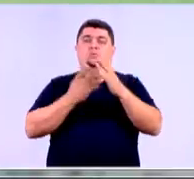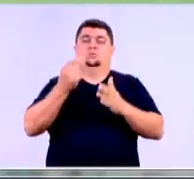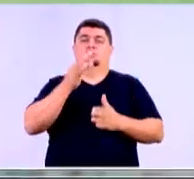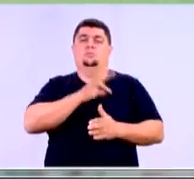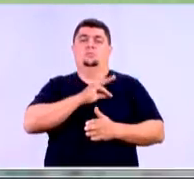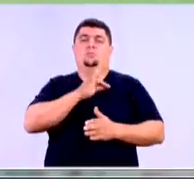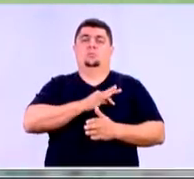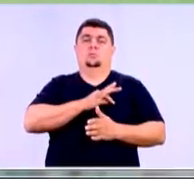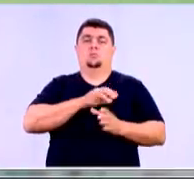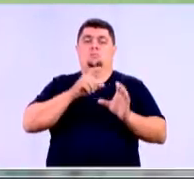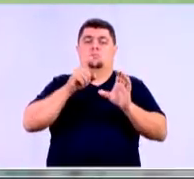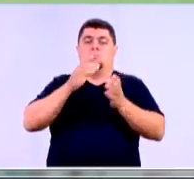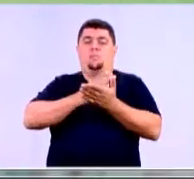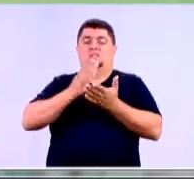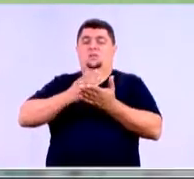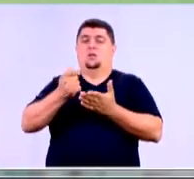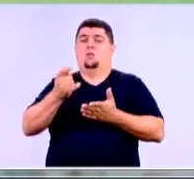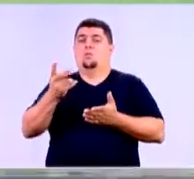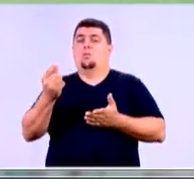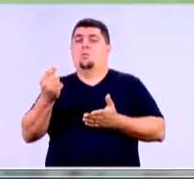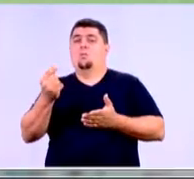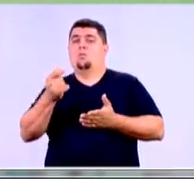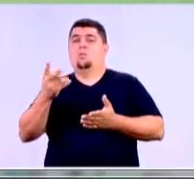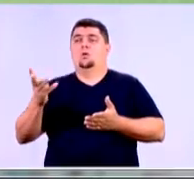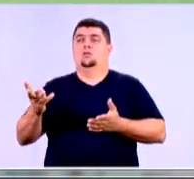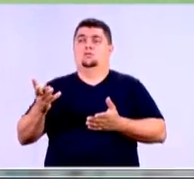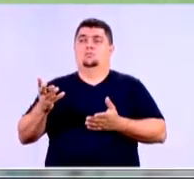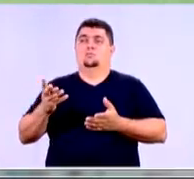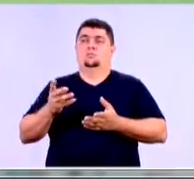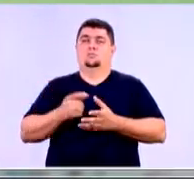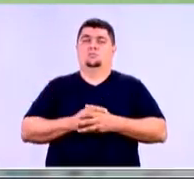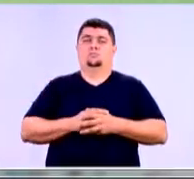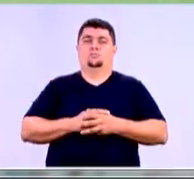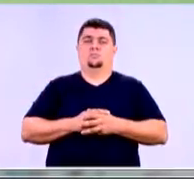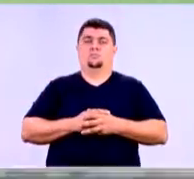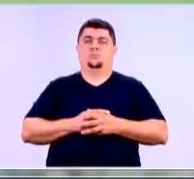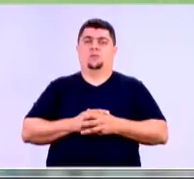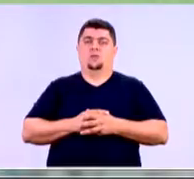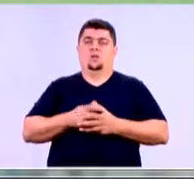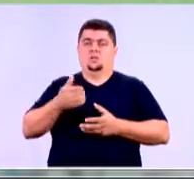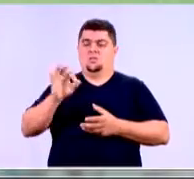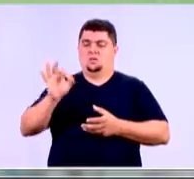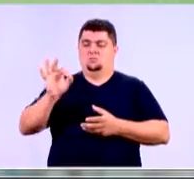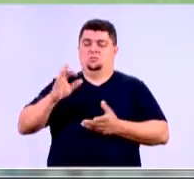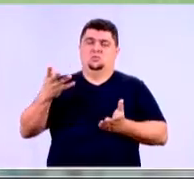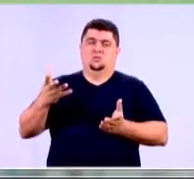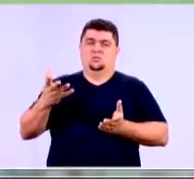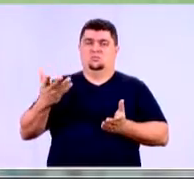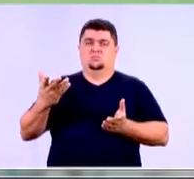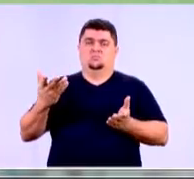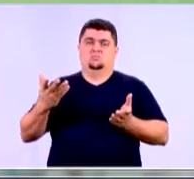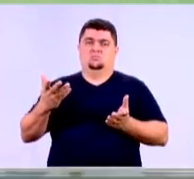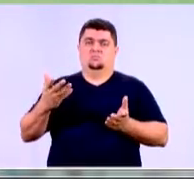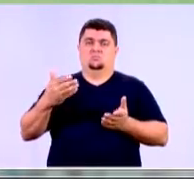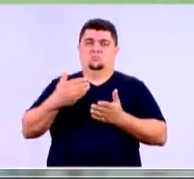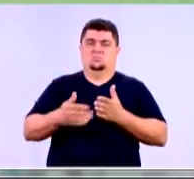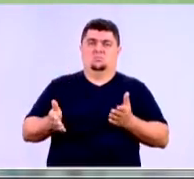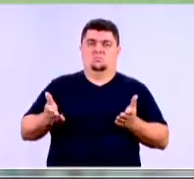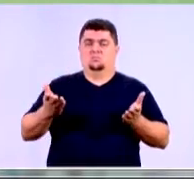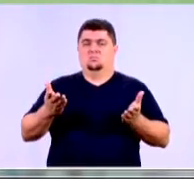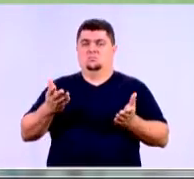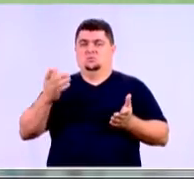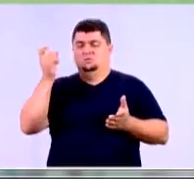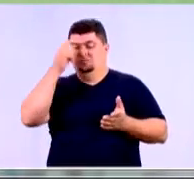com as prestações. Né? Que eu dei a dica, né? Eu acho que um limite razoável é 10%. Eu acho que mais disso perde um pouco a